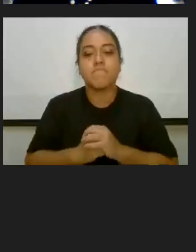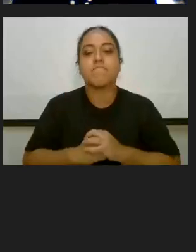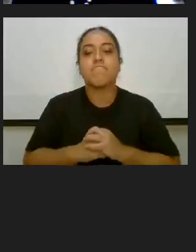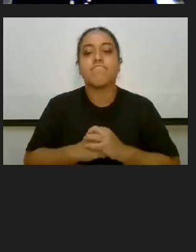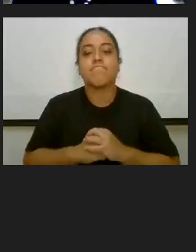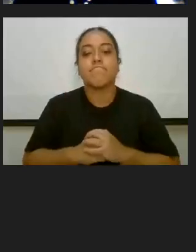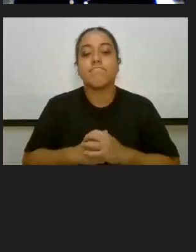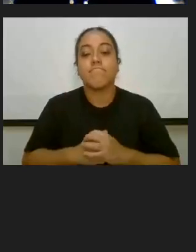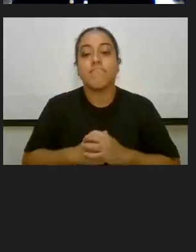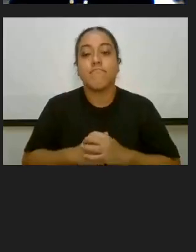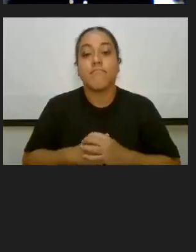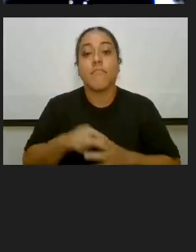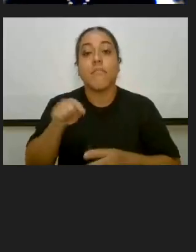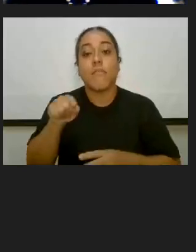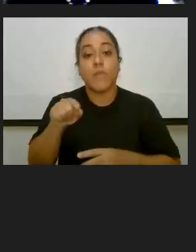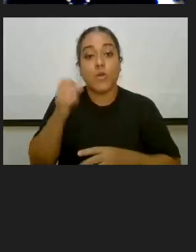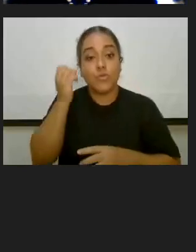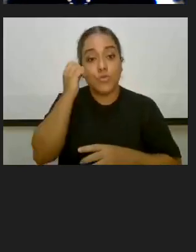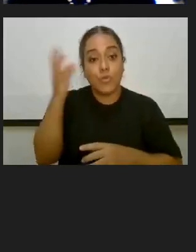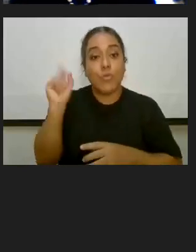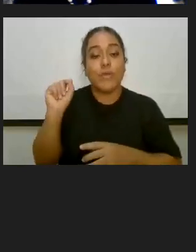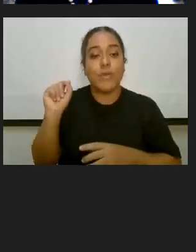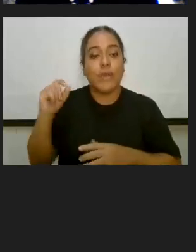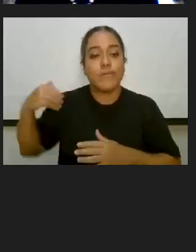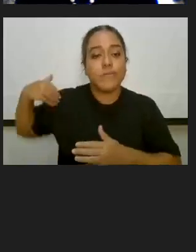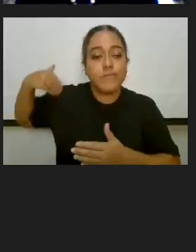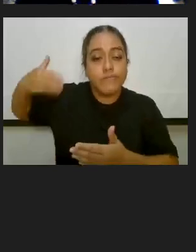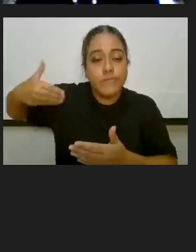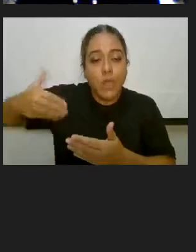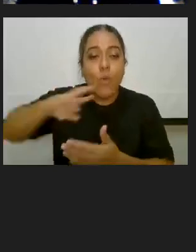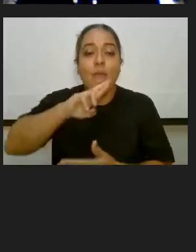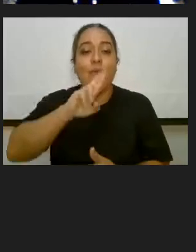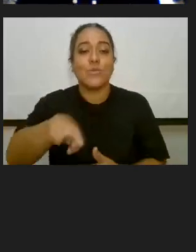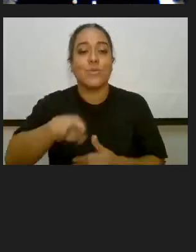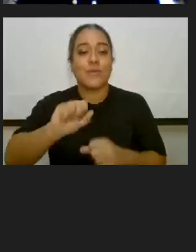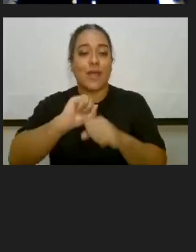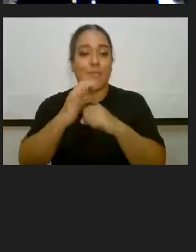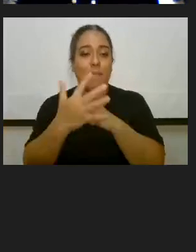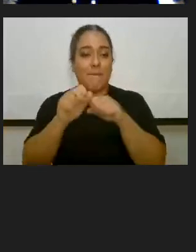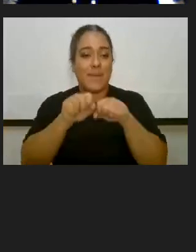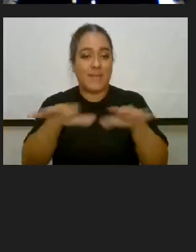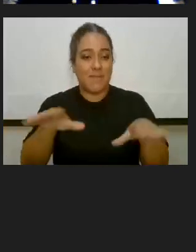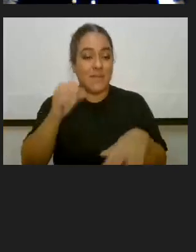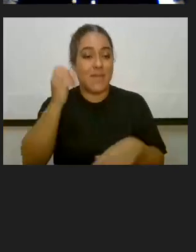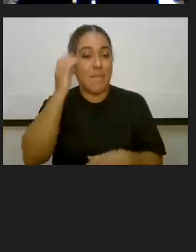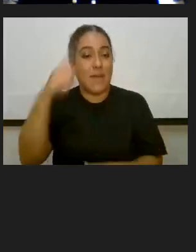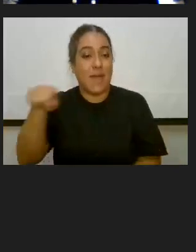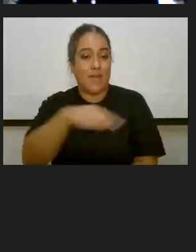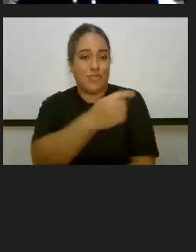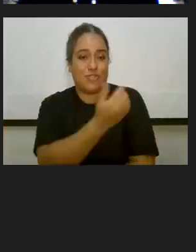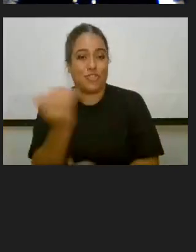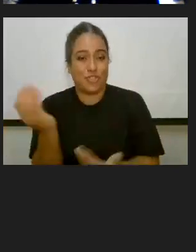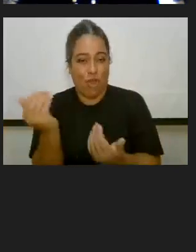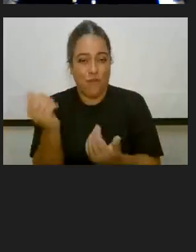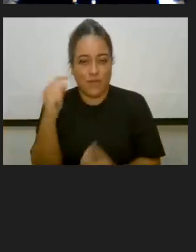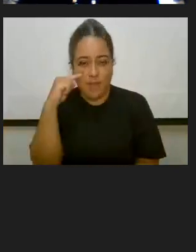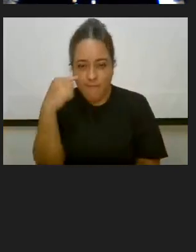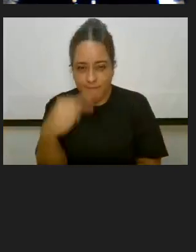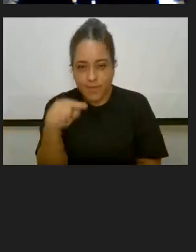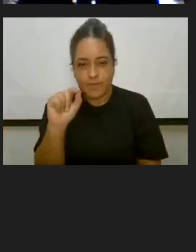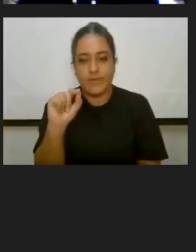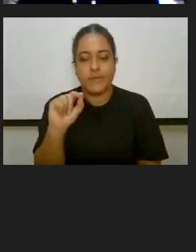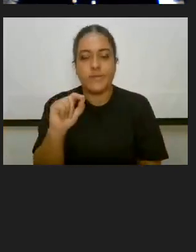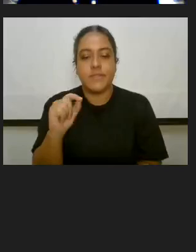Efeitos da pandemia sobre a saúde dos jovens. E aí eu nem vou ler aqui, ó. É só olhar. Dispara